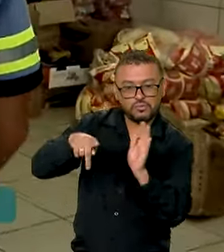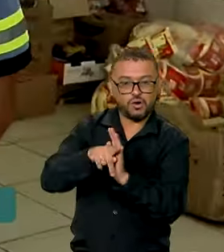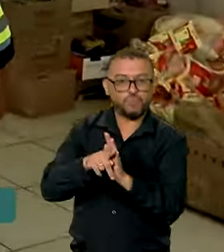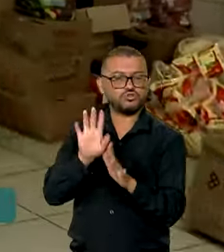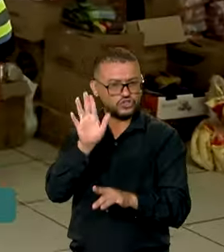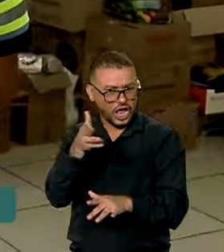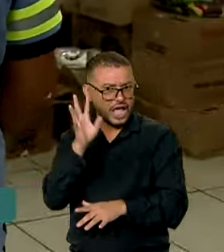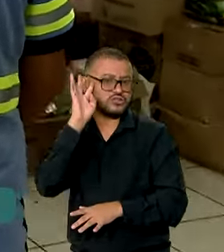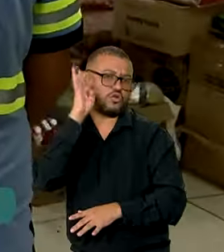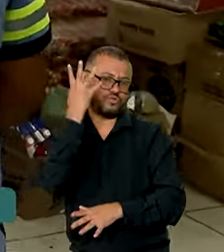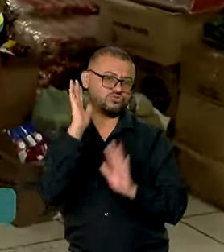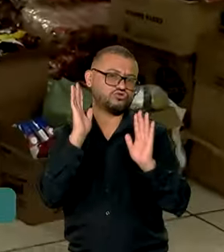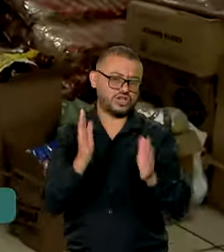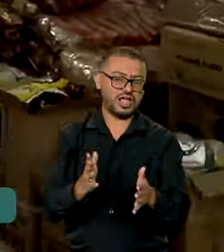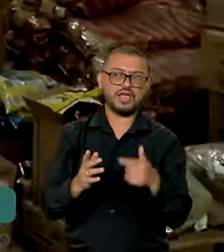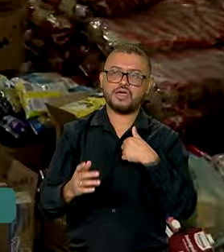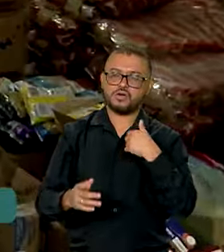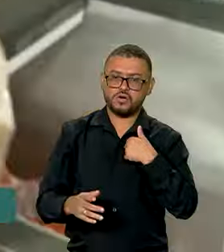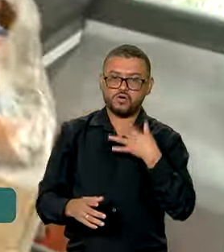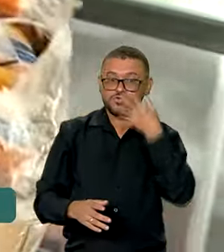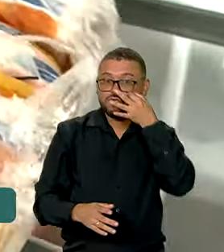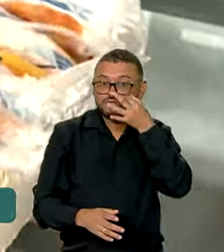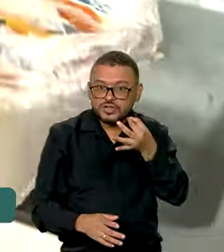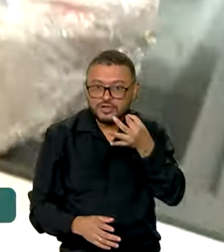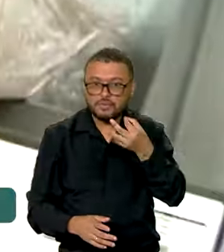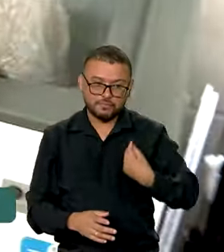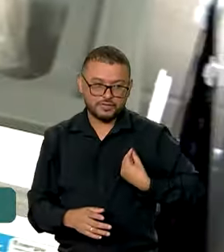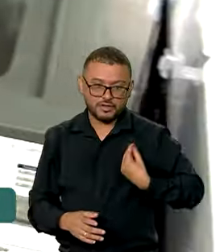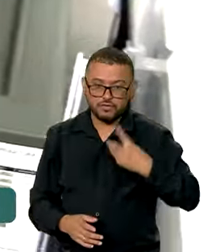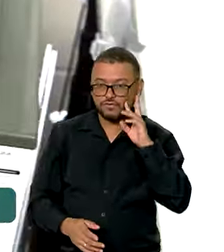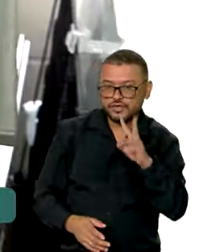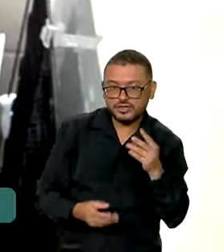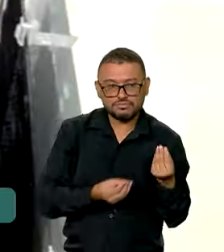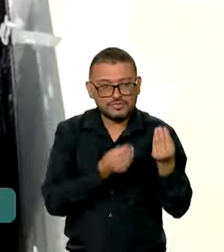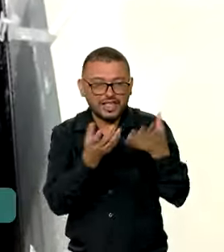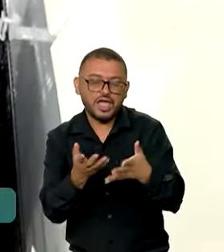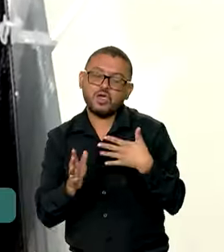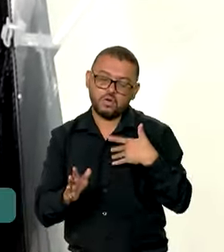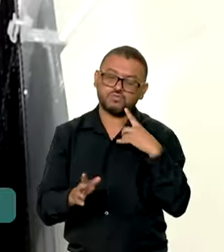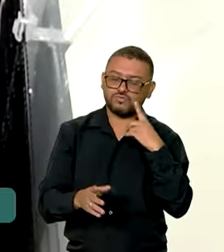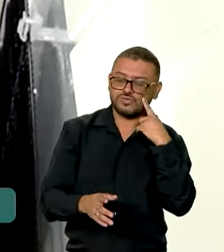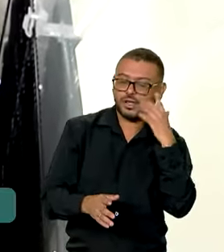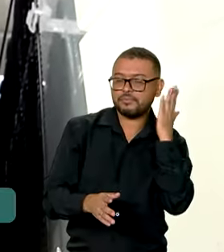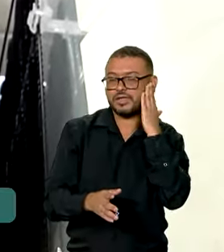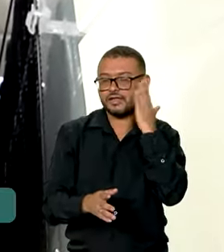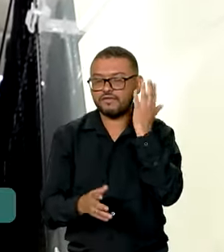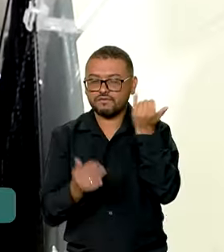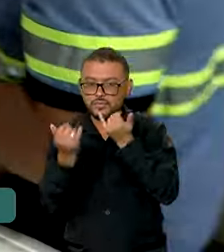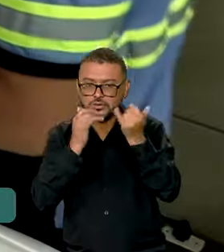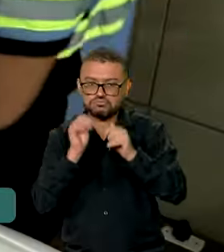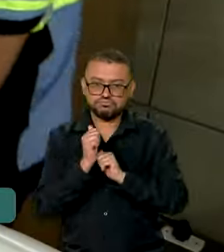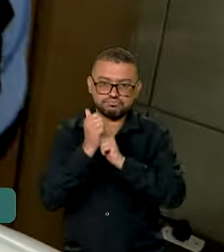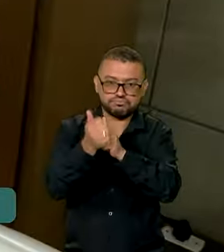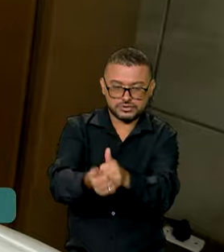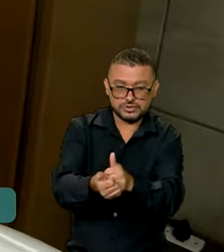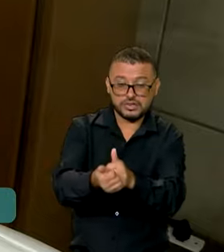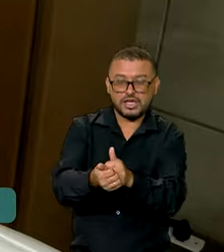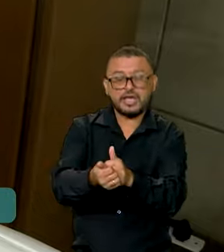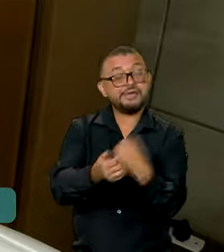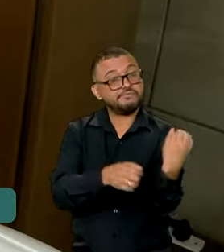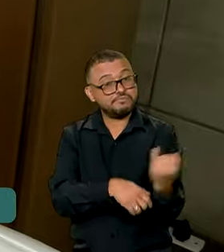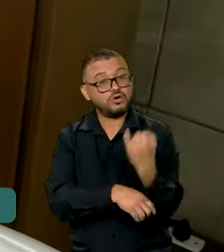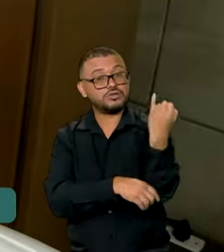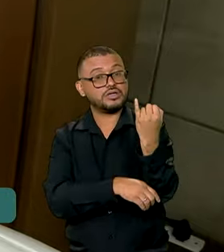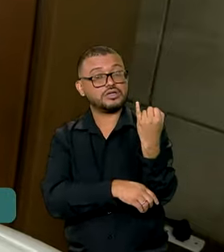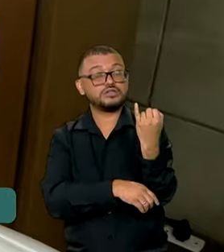em andamento. Eu tive pessoalmente na primeira entrega e eu tenho acompanhado essa operação. E acho que é